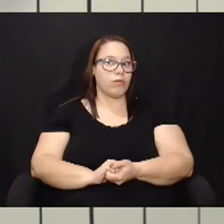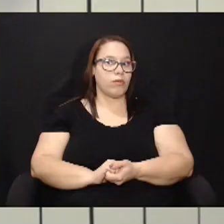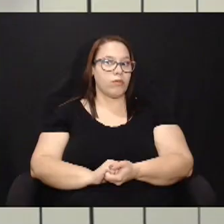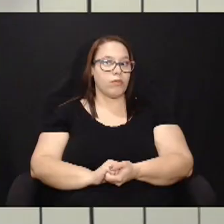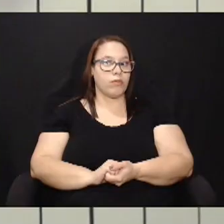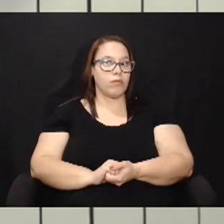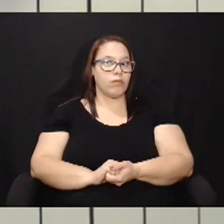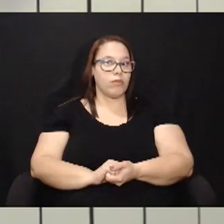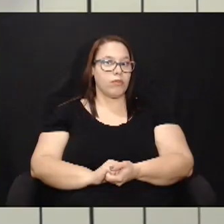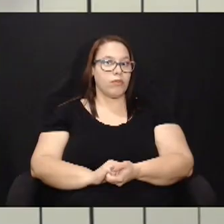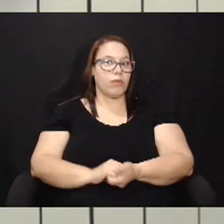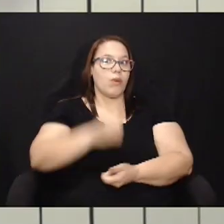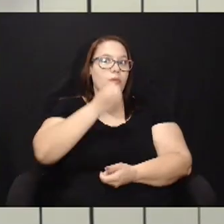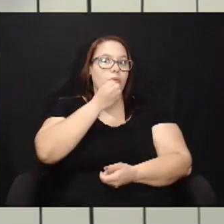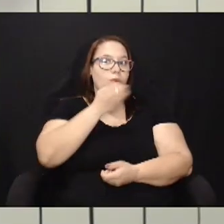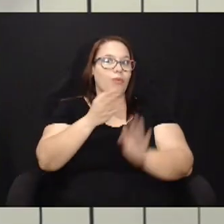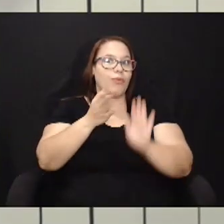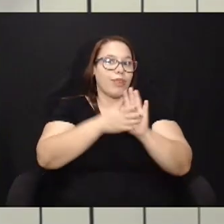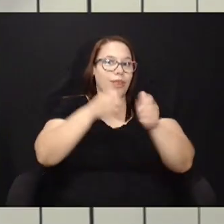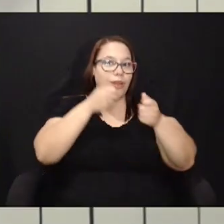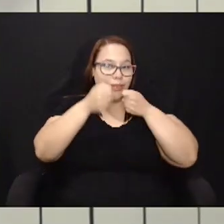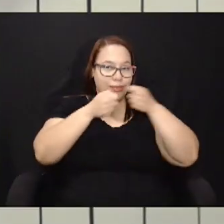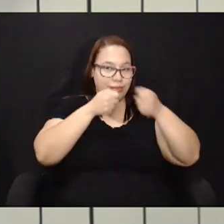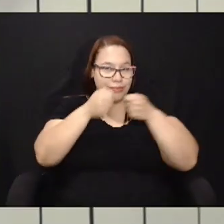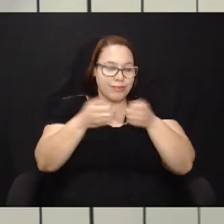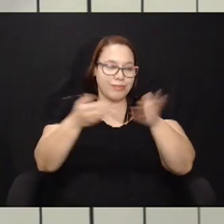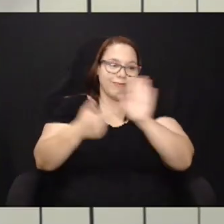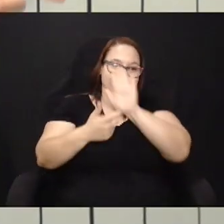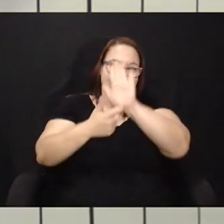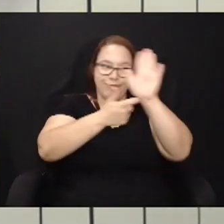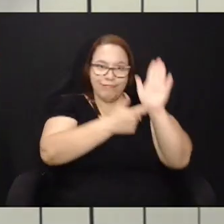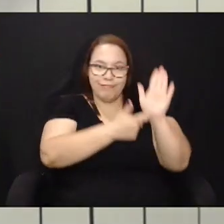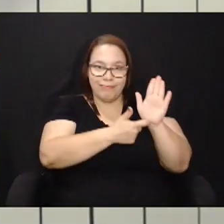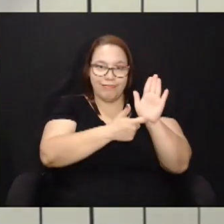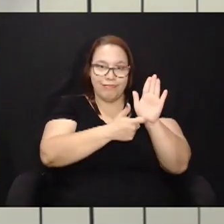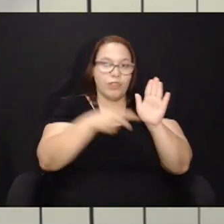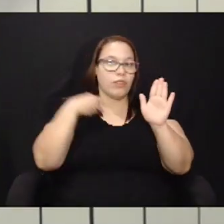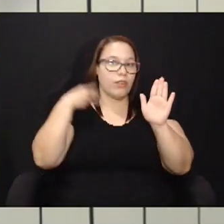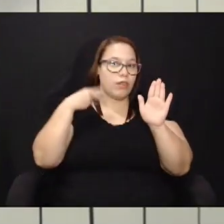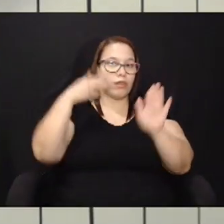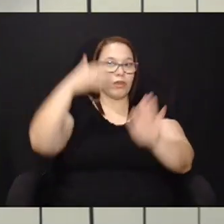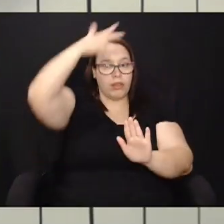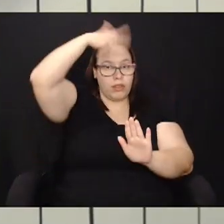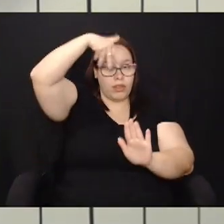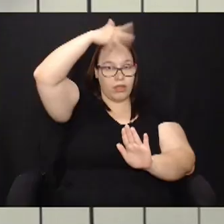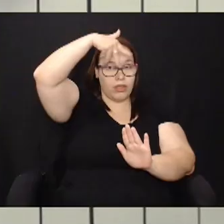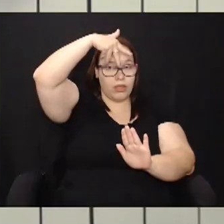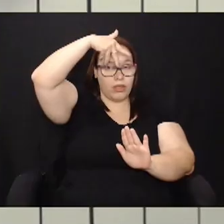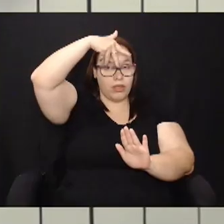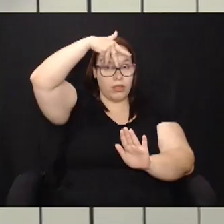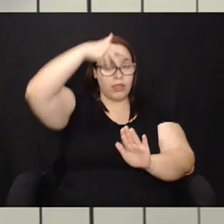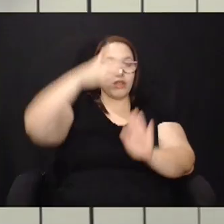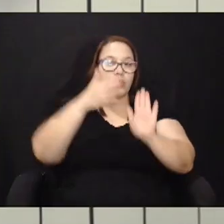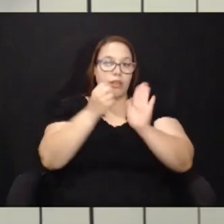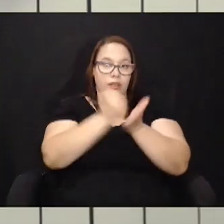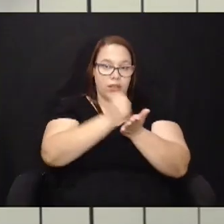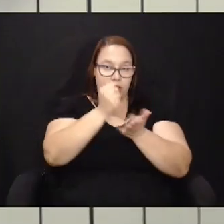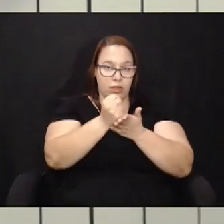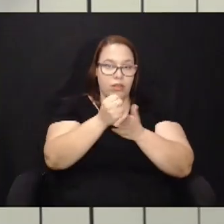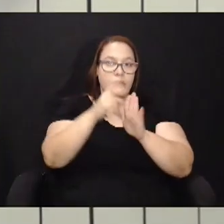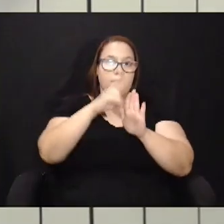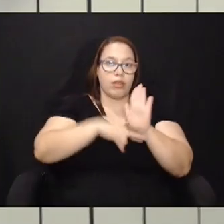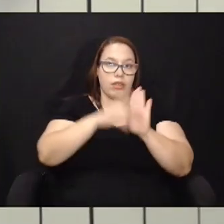Bom, essa reportagem que nós acabamos de assistir é a do vereador Rodrigo da Farmadic, que protocolou um requerimento e